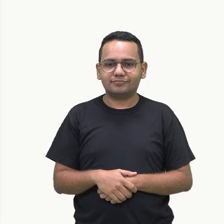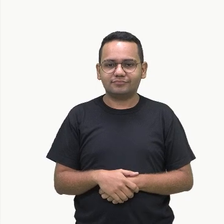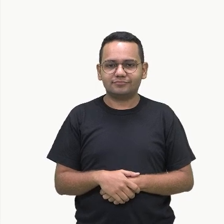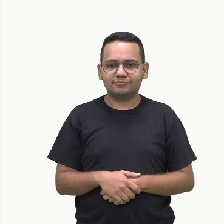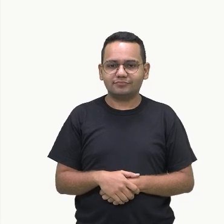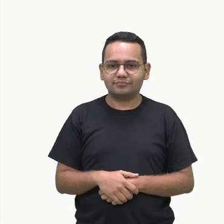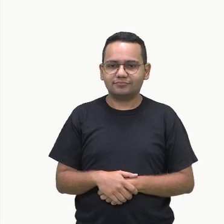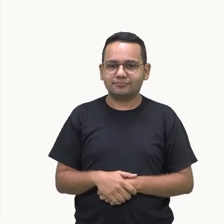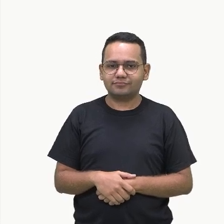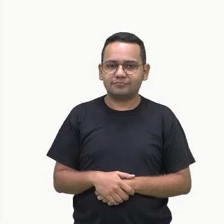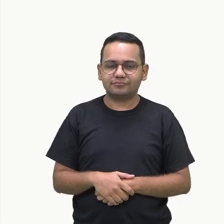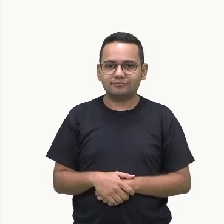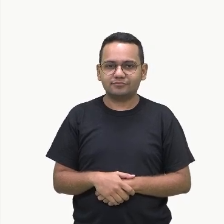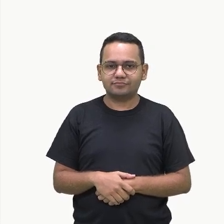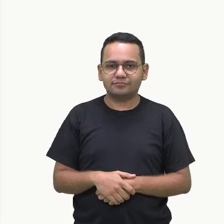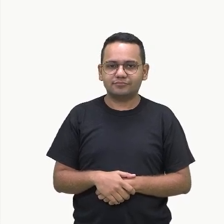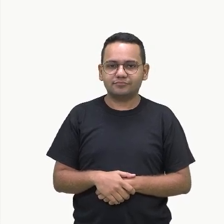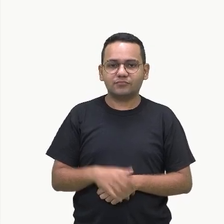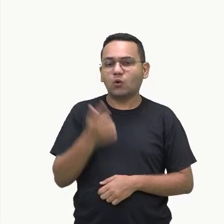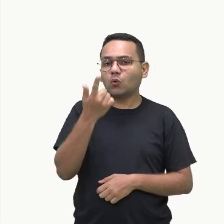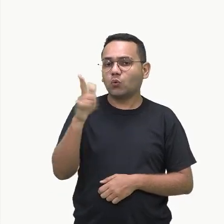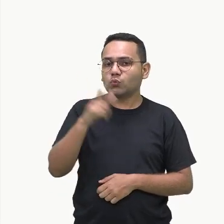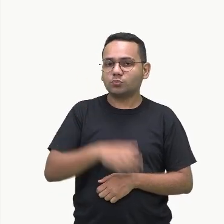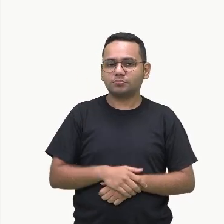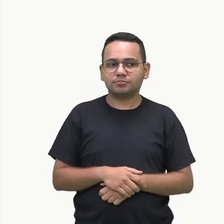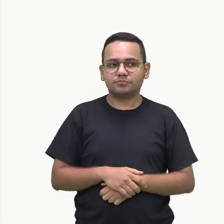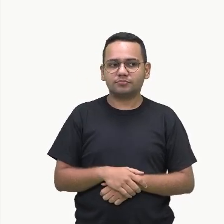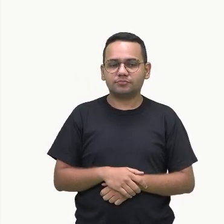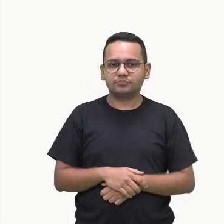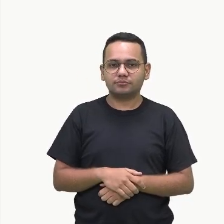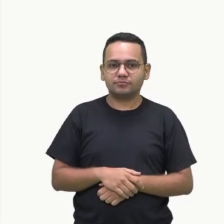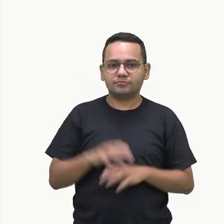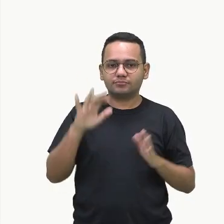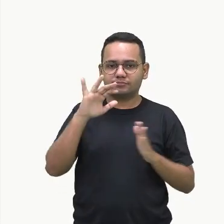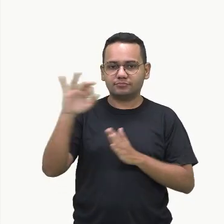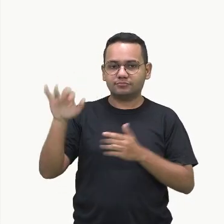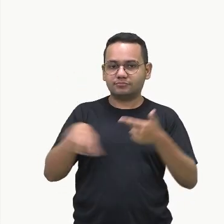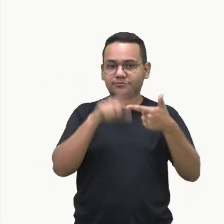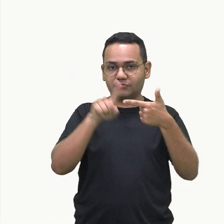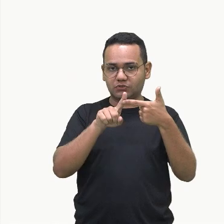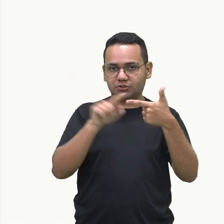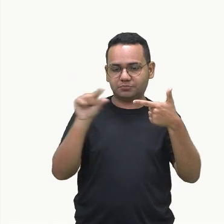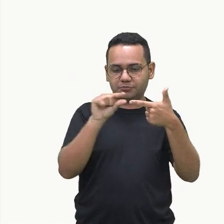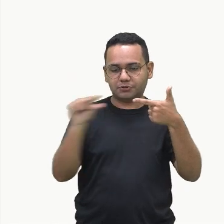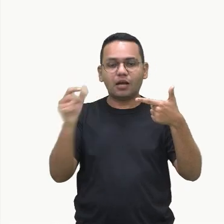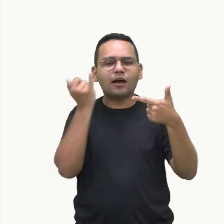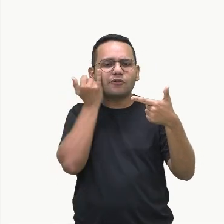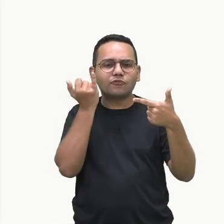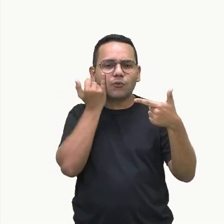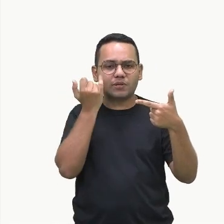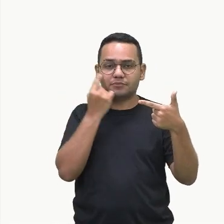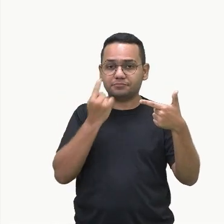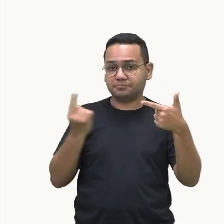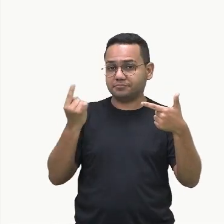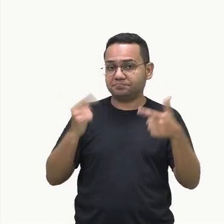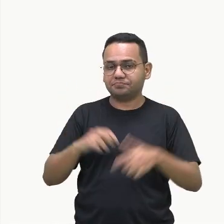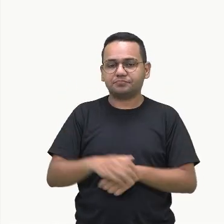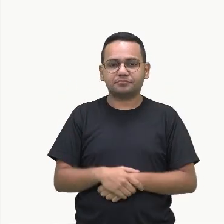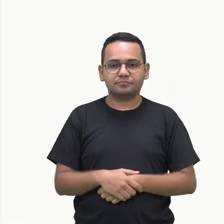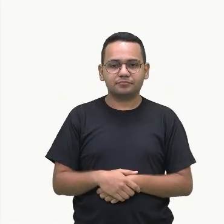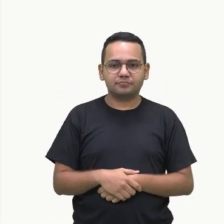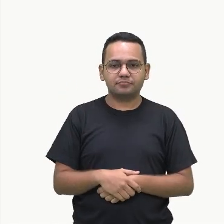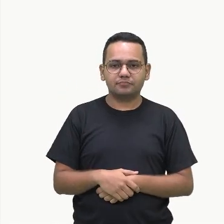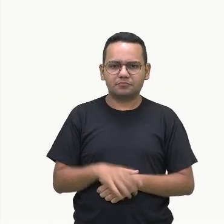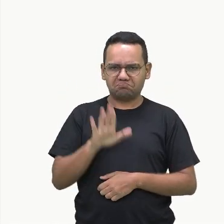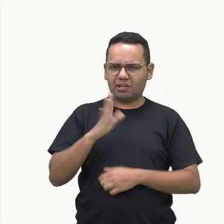são os únicos. Quais são os próximos? Ângulos alternos internos. Mas vamos com calma aqui entender